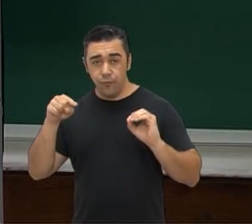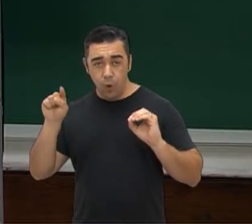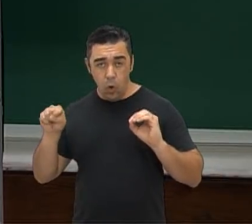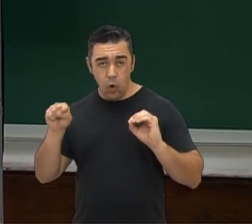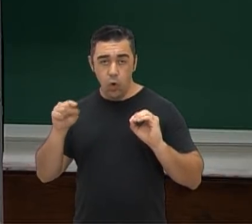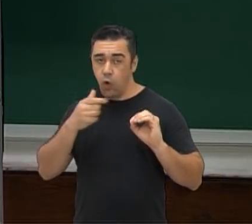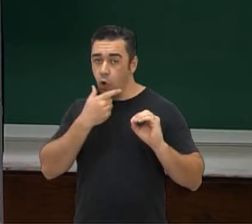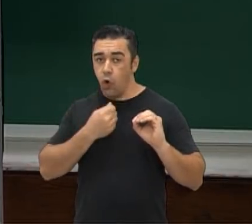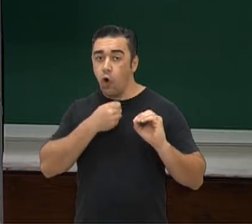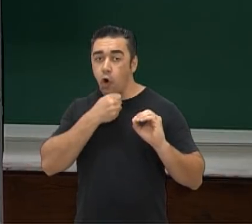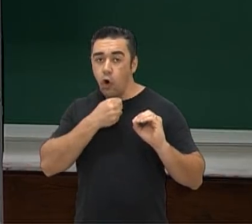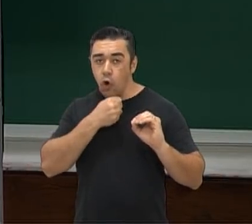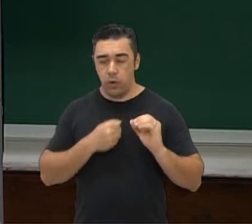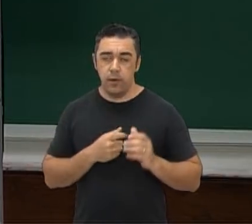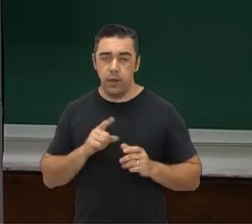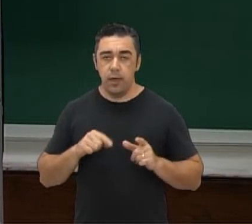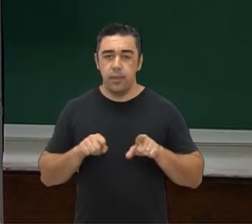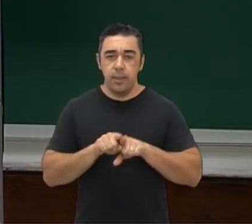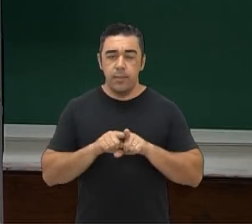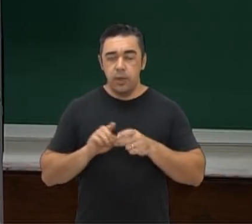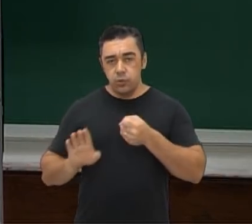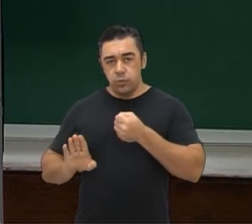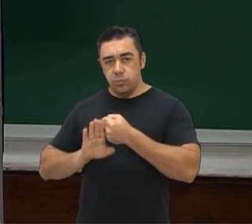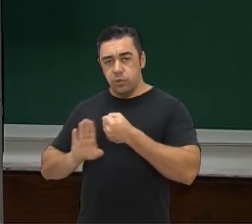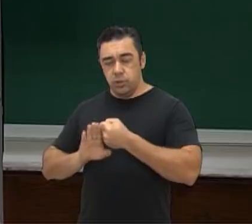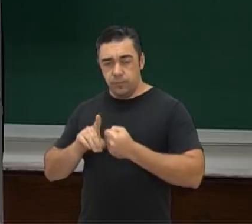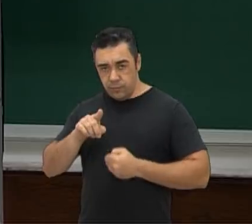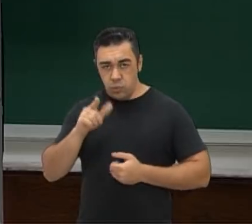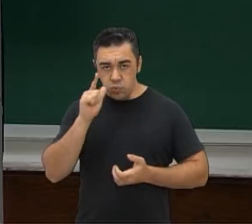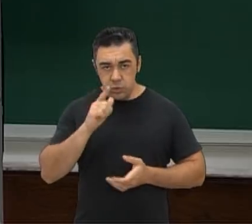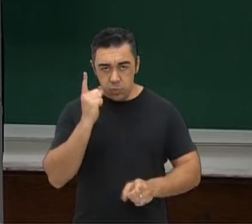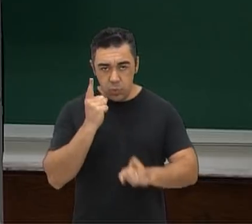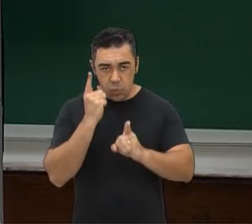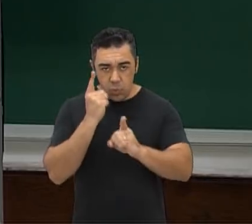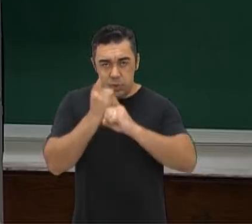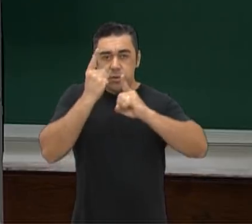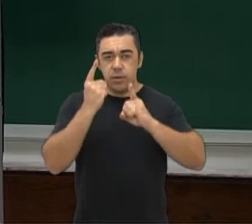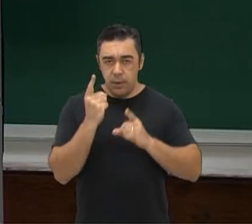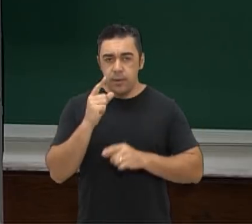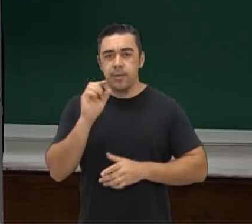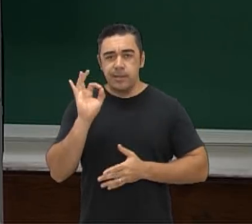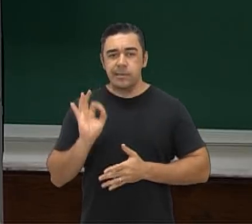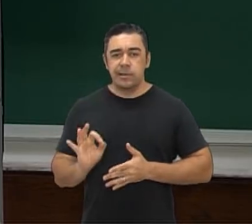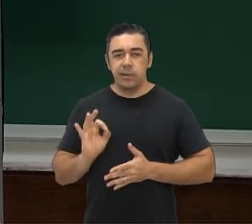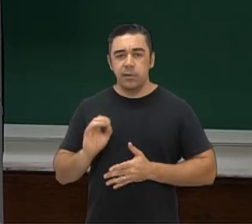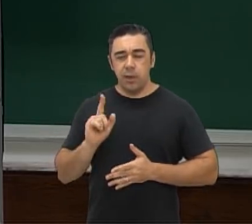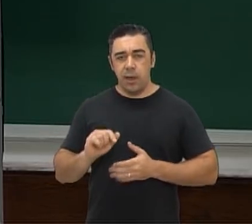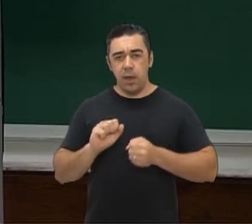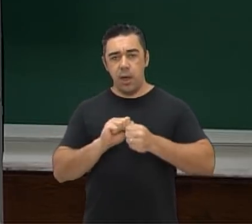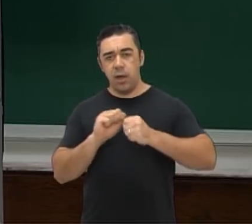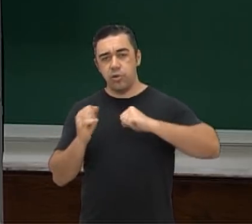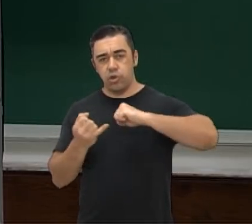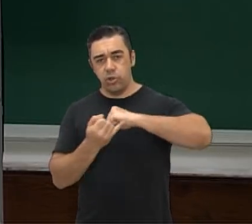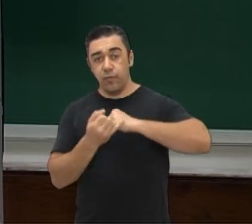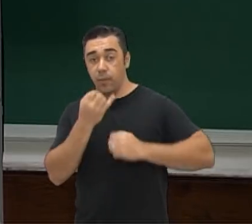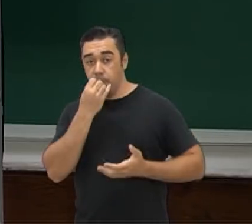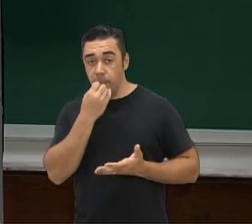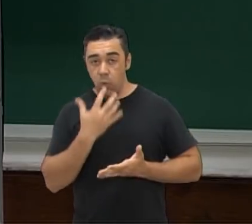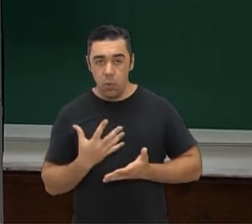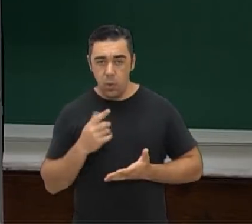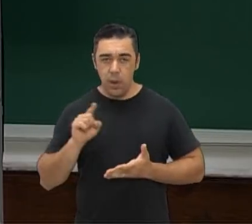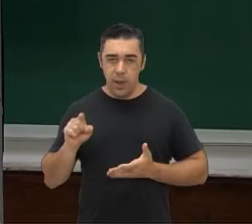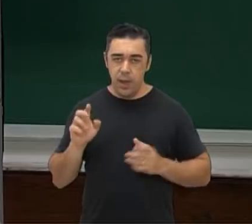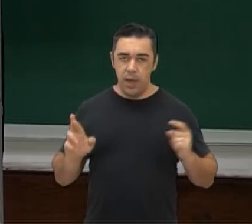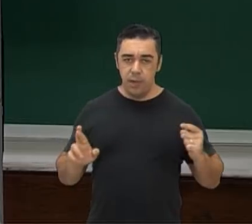é um substantivo, certo? Então, quem conseguiu reconhecer aí que o adjetivo boa se refere